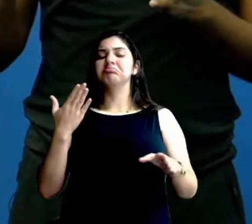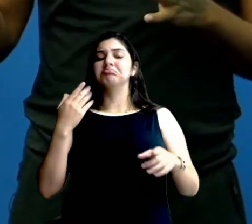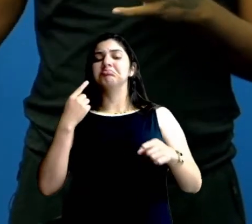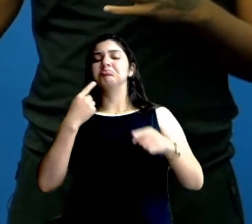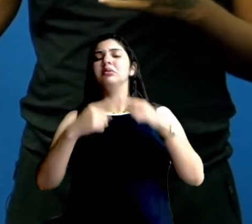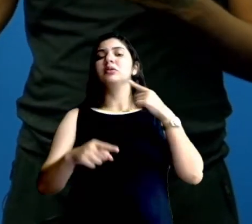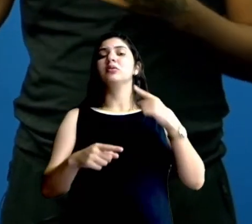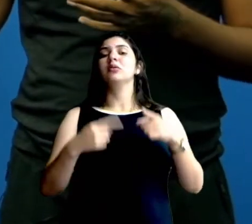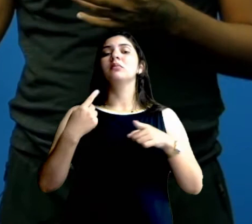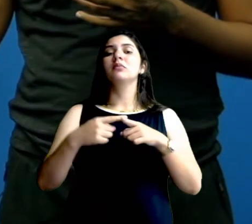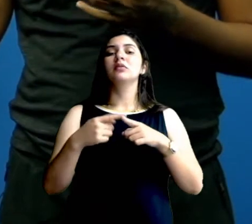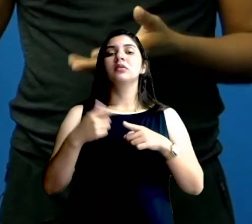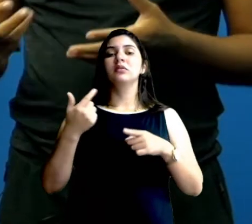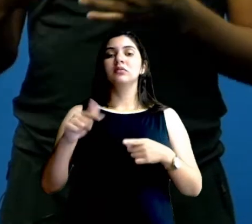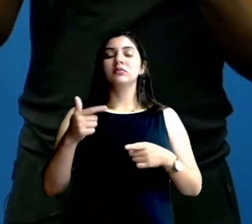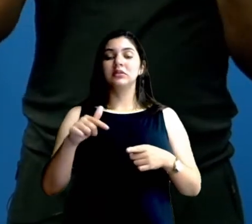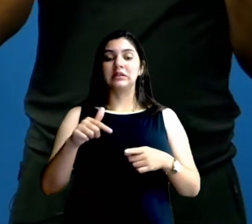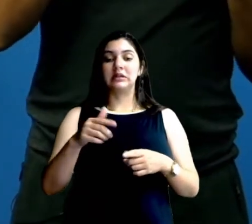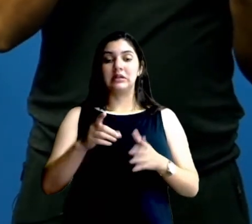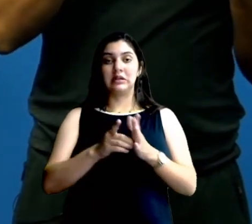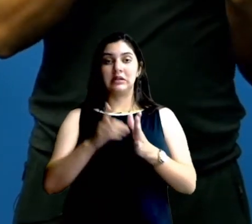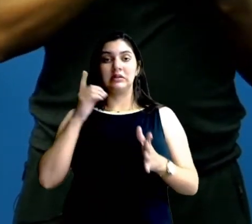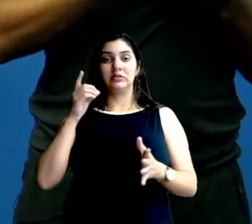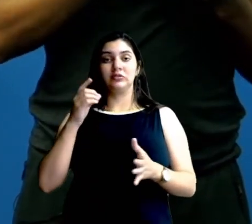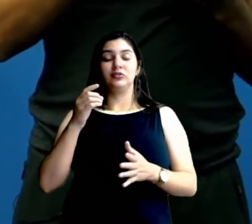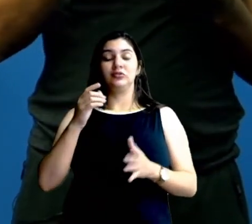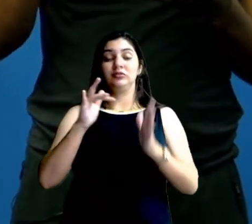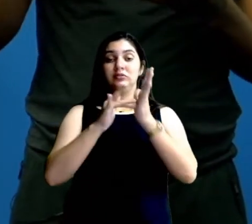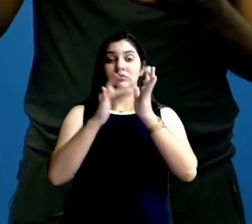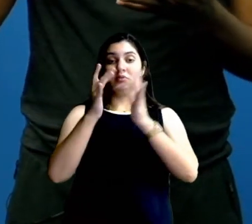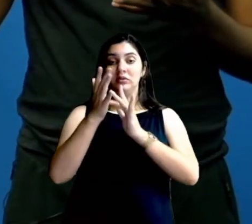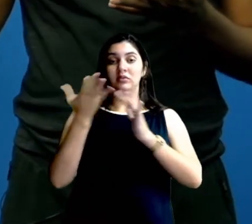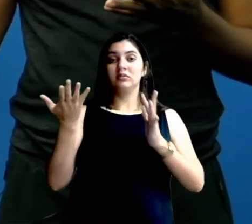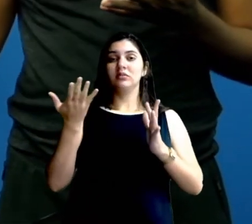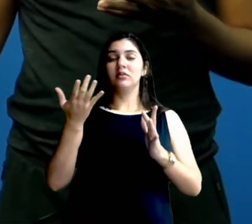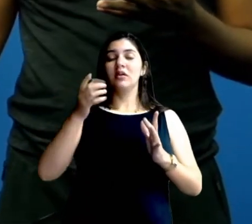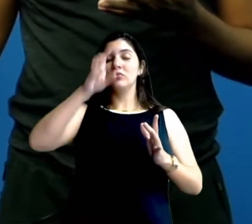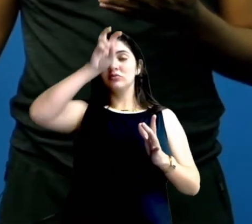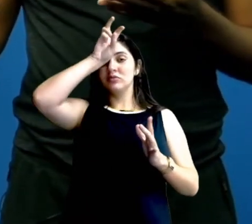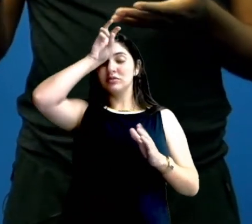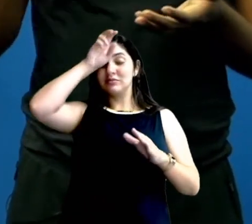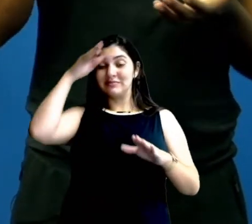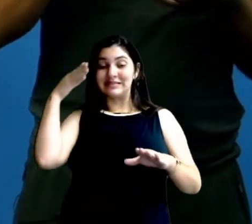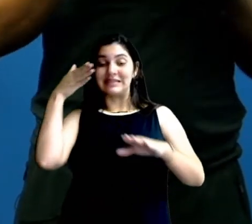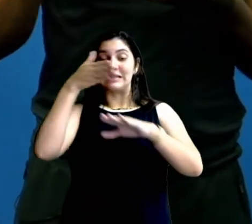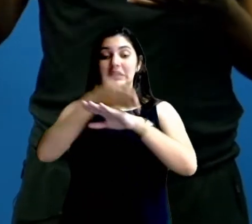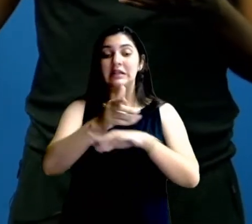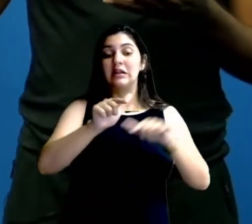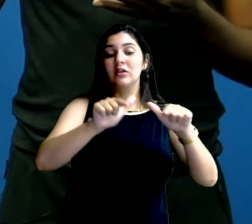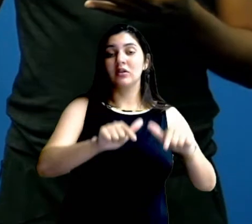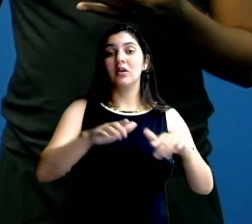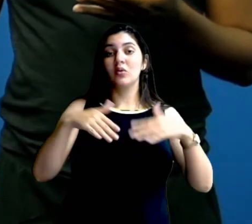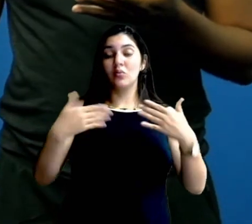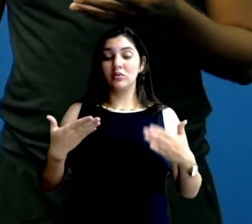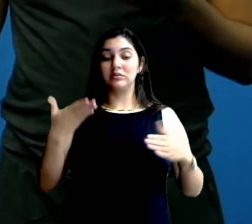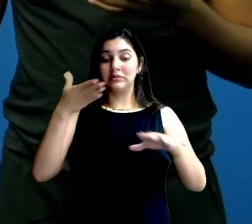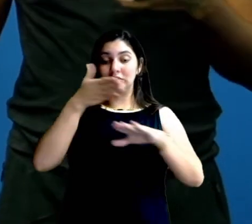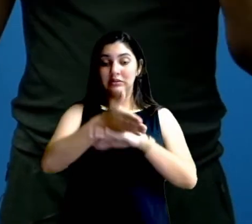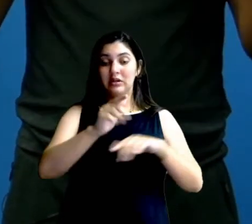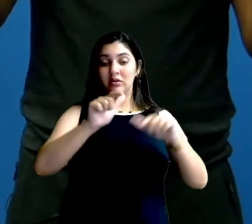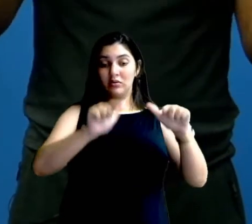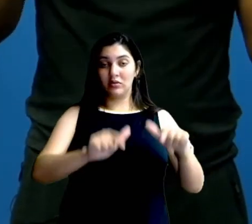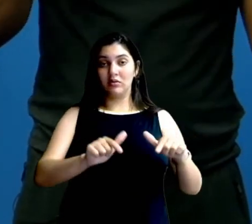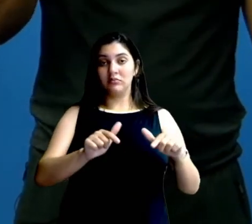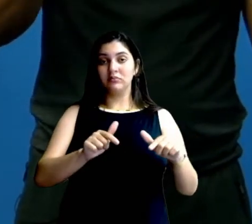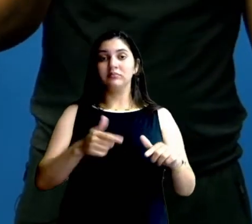interrompido por que 1.500 atentar antes de Cristo o a invadiram aquela região e quando eles invadiram essa